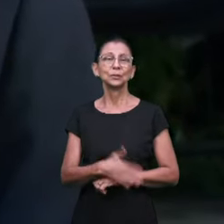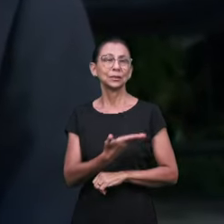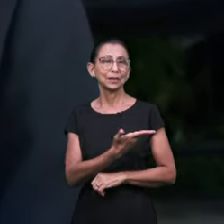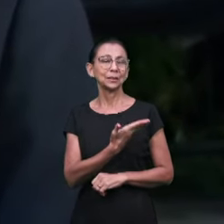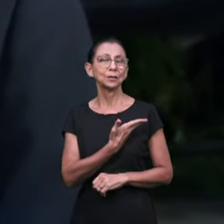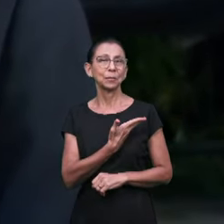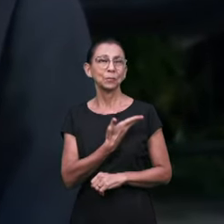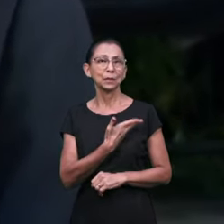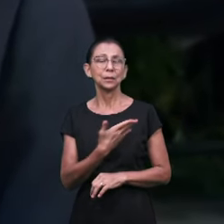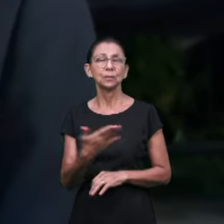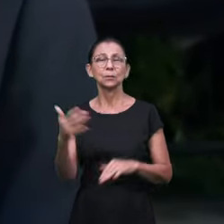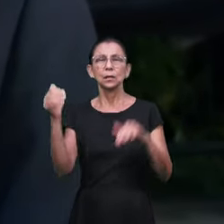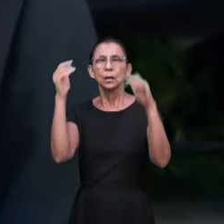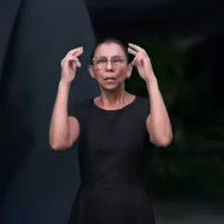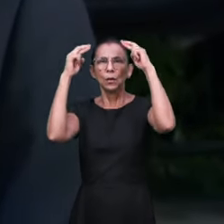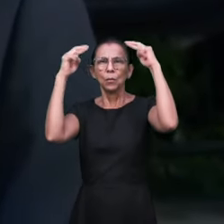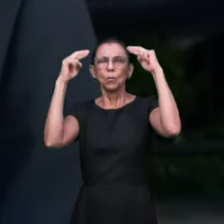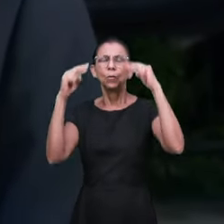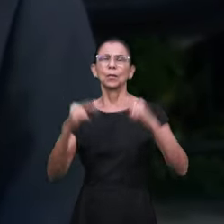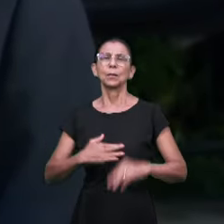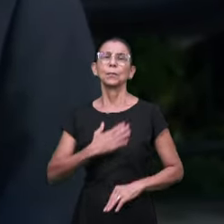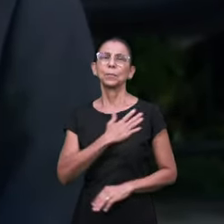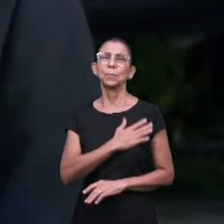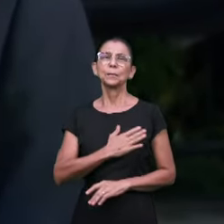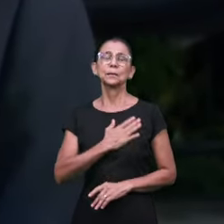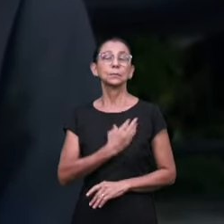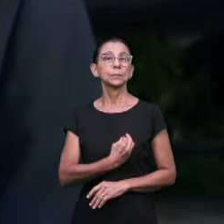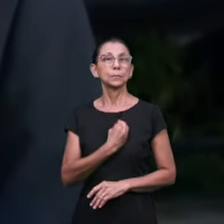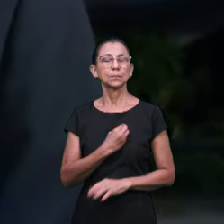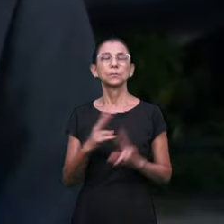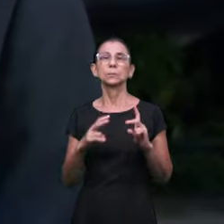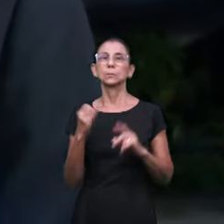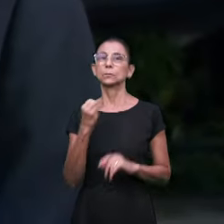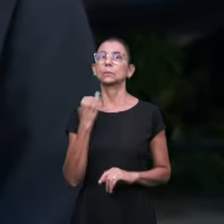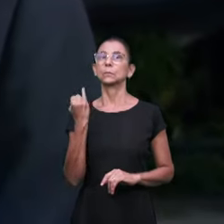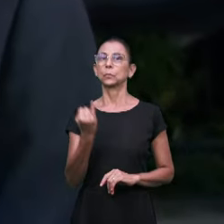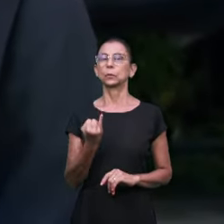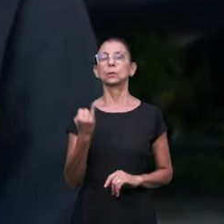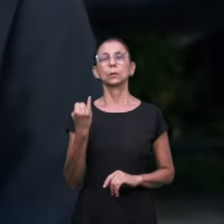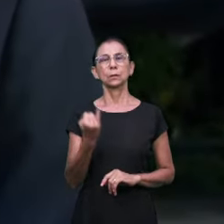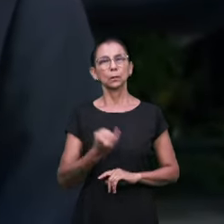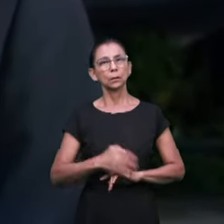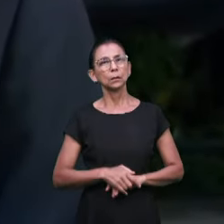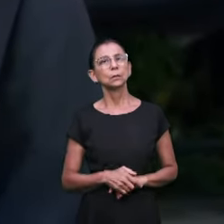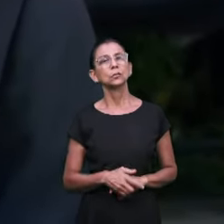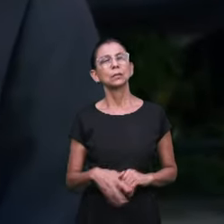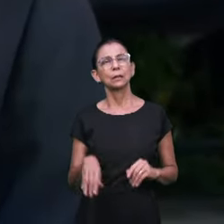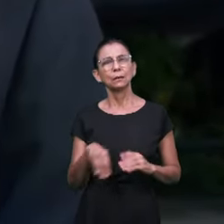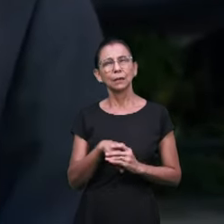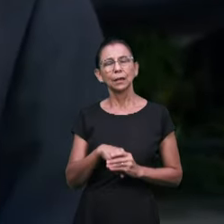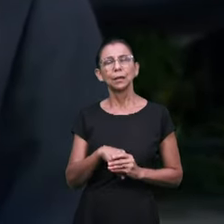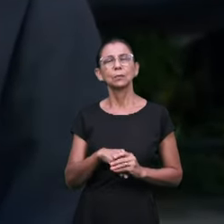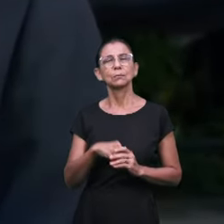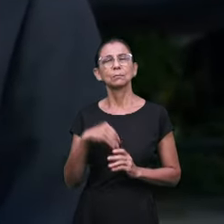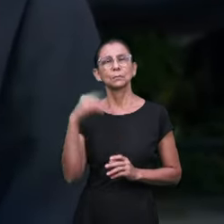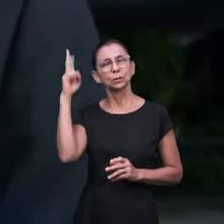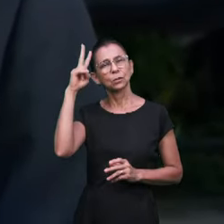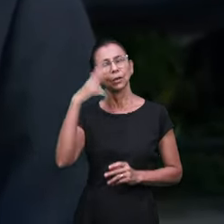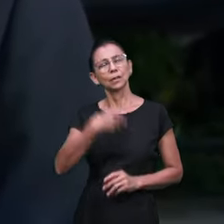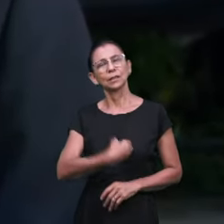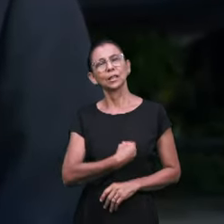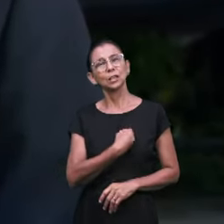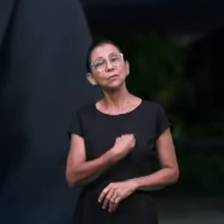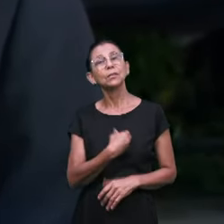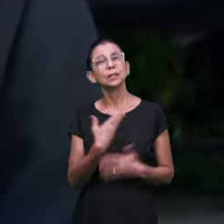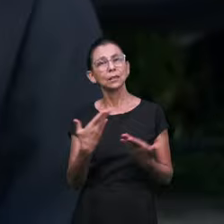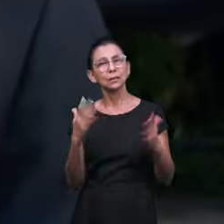grande participarmos desse tema tão importante para nós, faz parte da nossa história e da nossa vida. Louvado seja